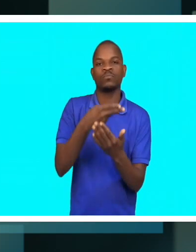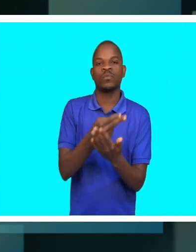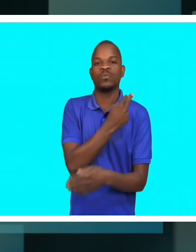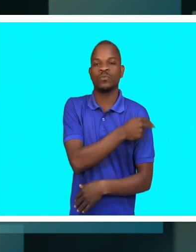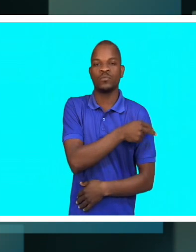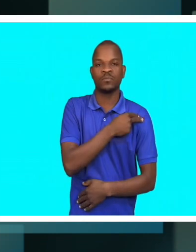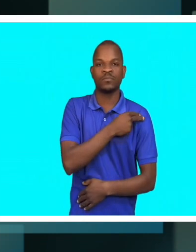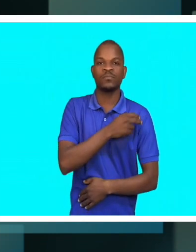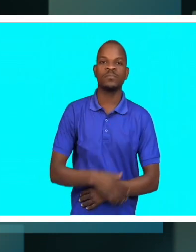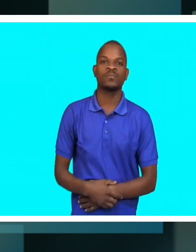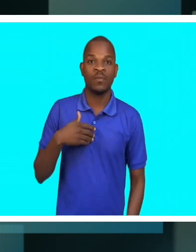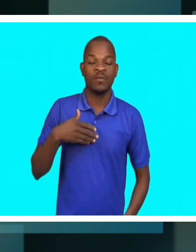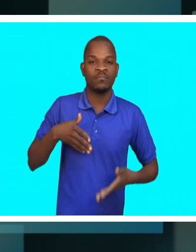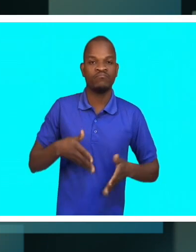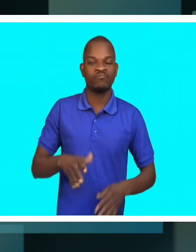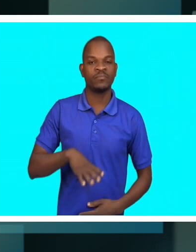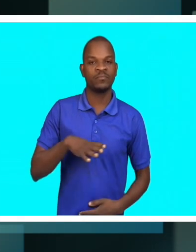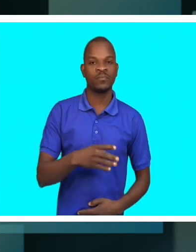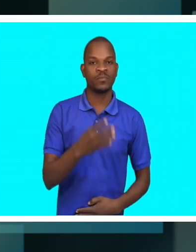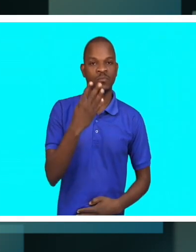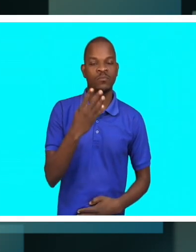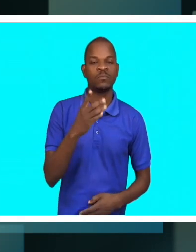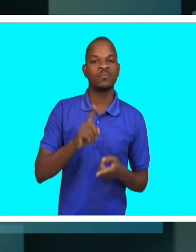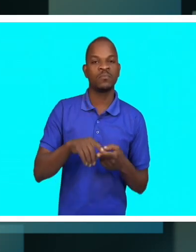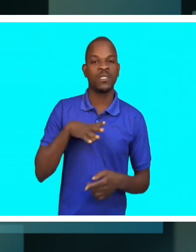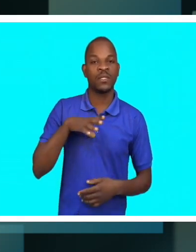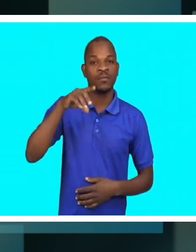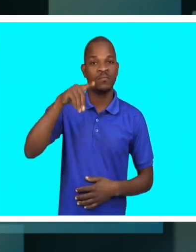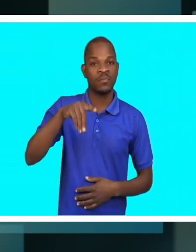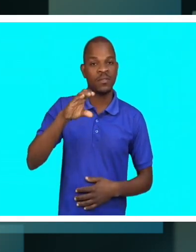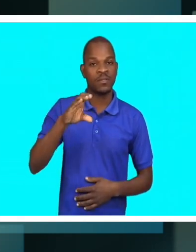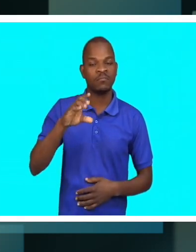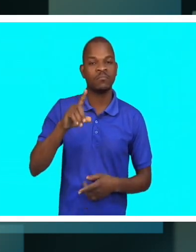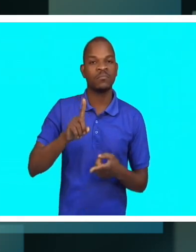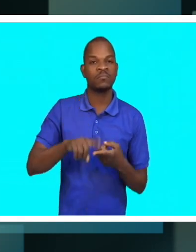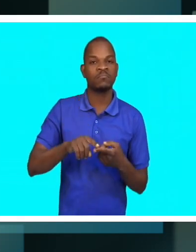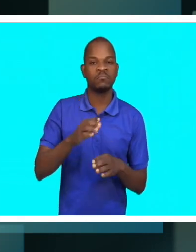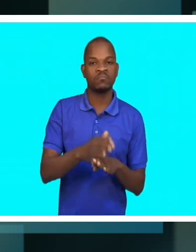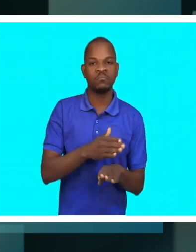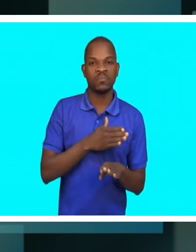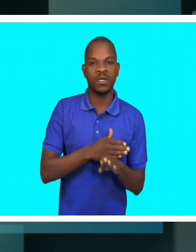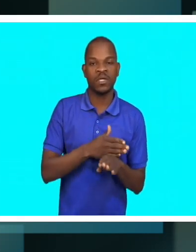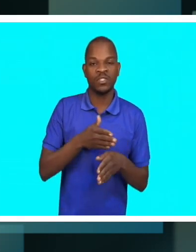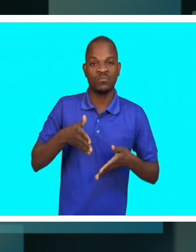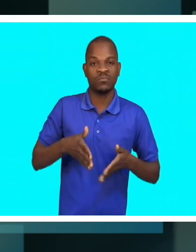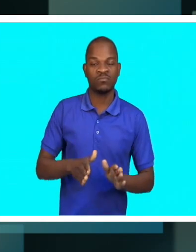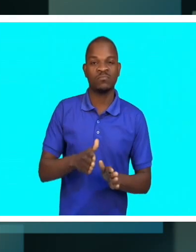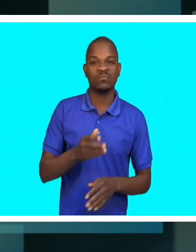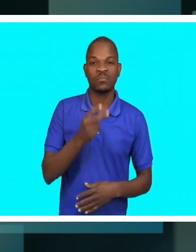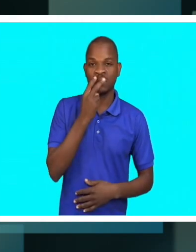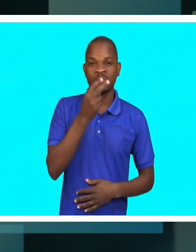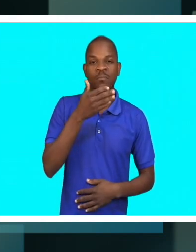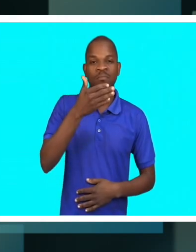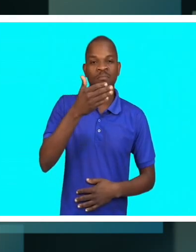tempo. Eu tenho quatro anos, tenho paralisia cerebral. Então, teve asfixia de gravação grande,